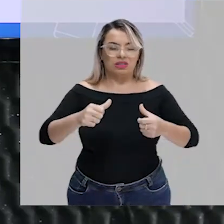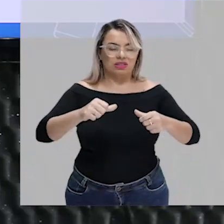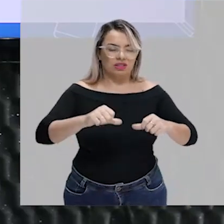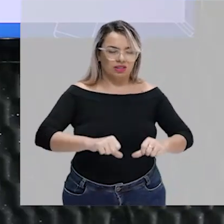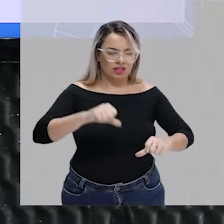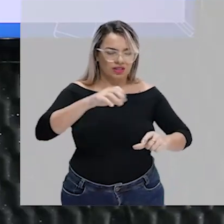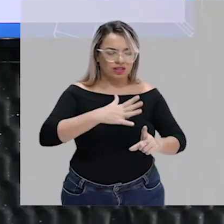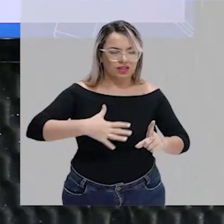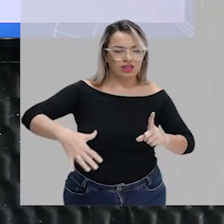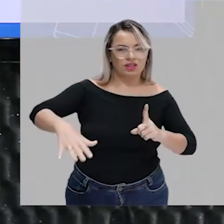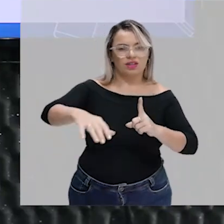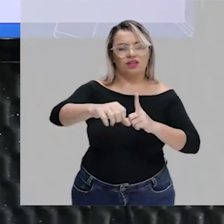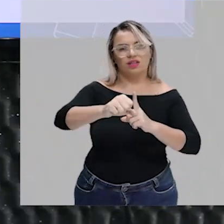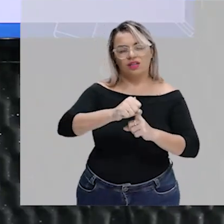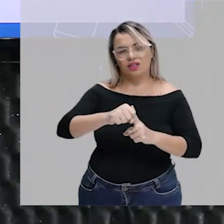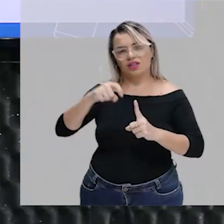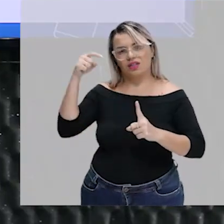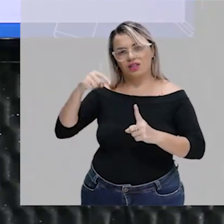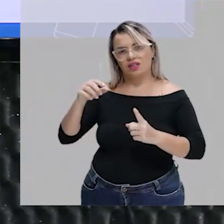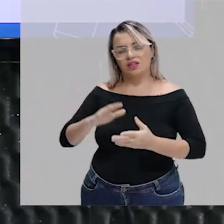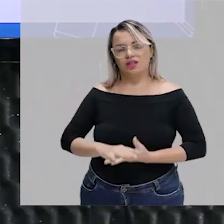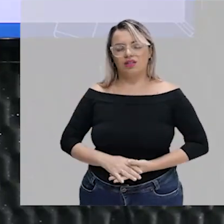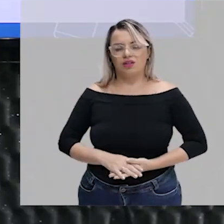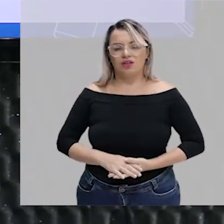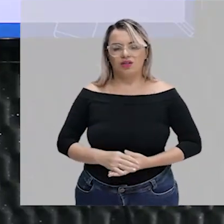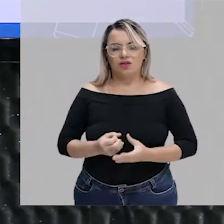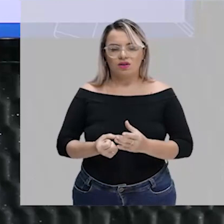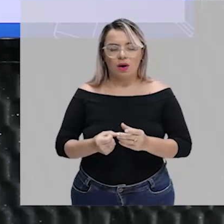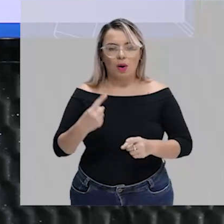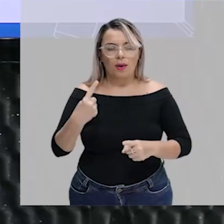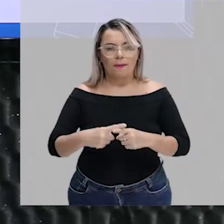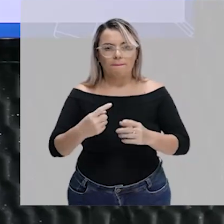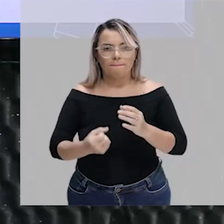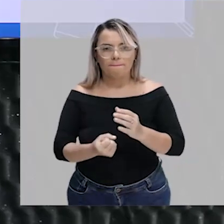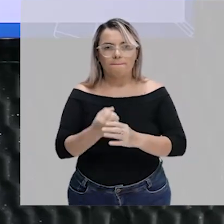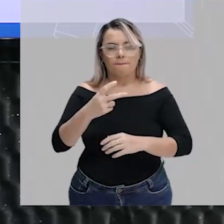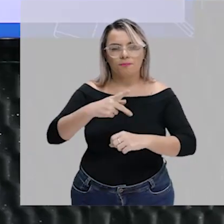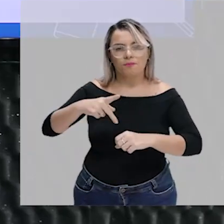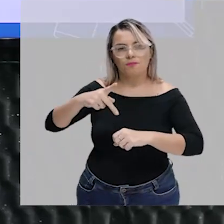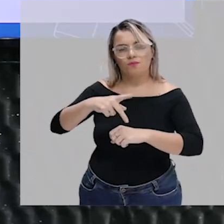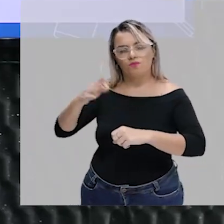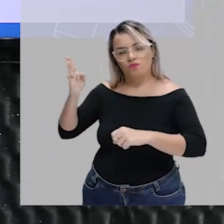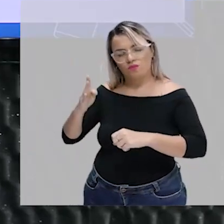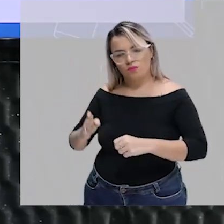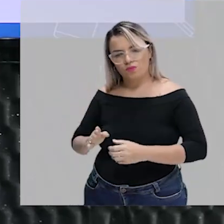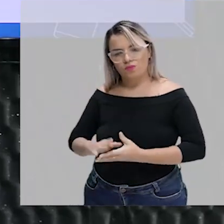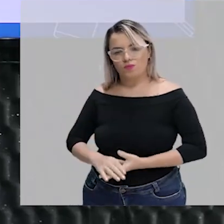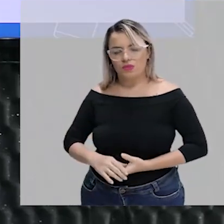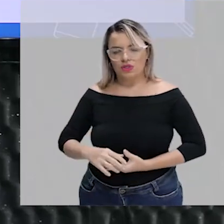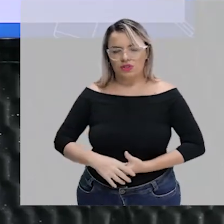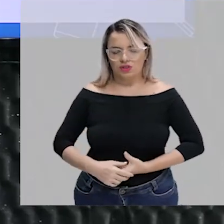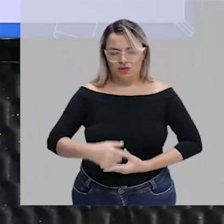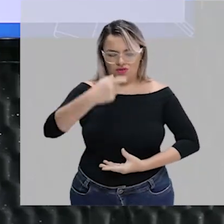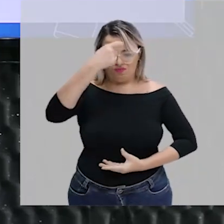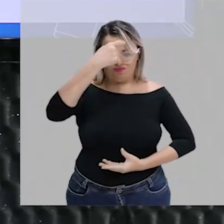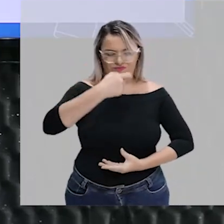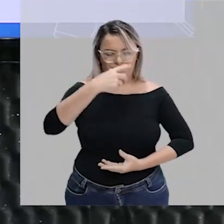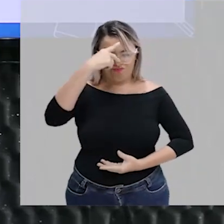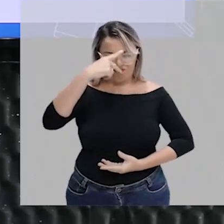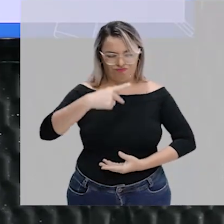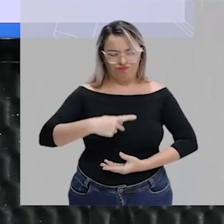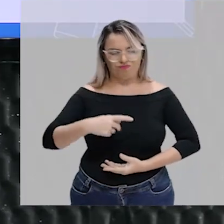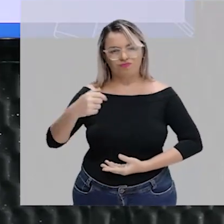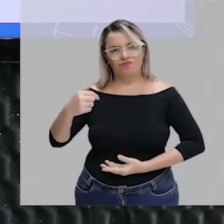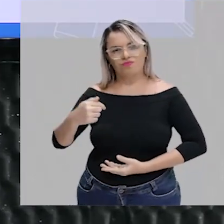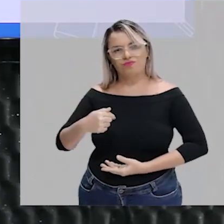graves à sociedade brasileira. Porque a formação do Estado brasileiro também tem a ver com esse personalismo, com essa